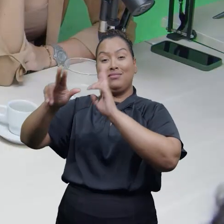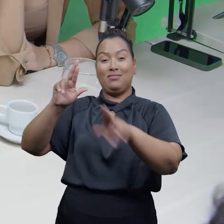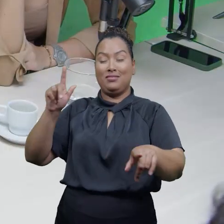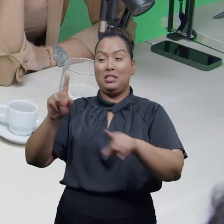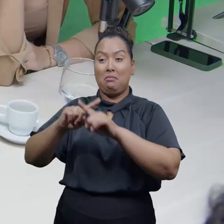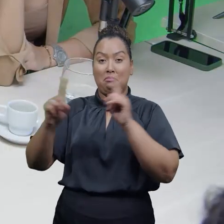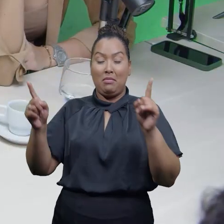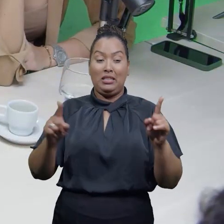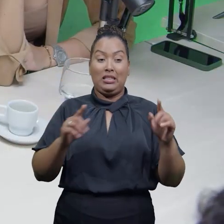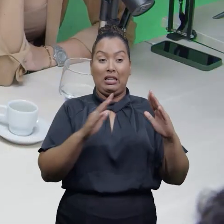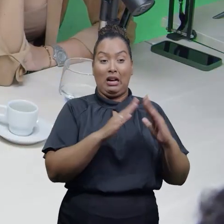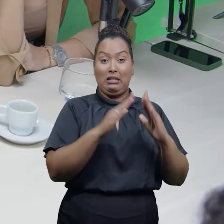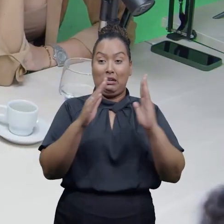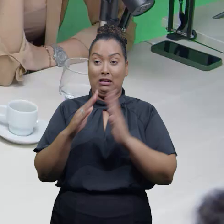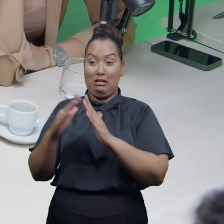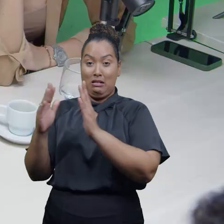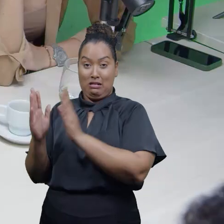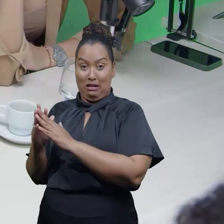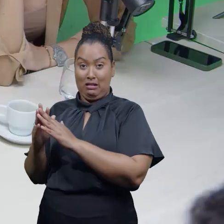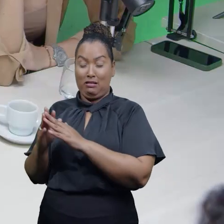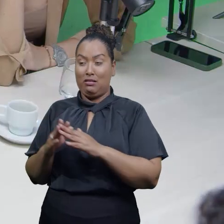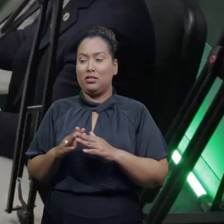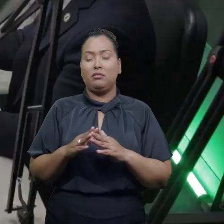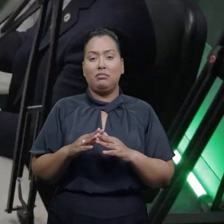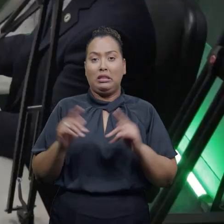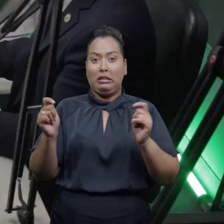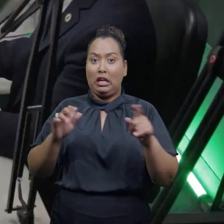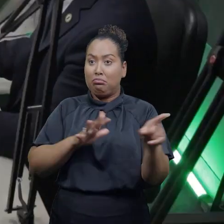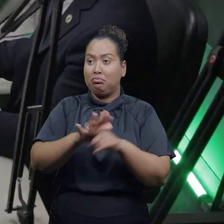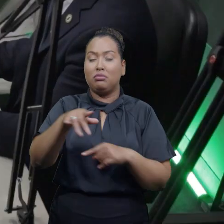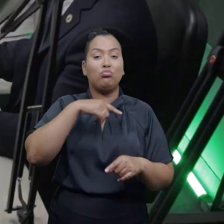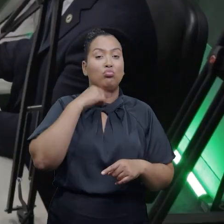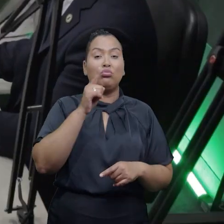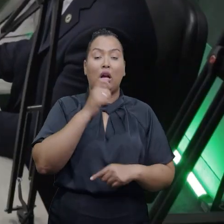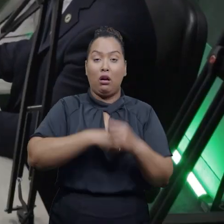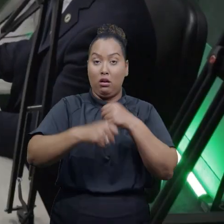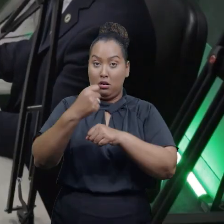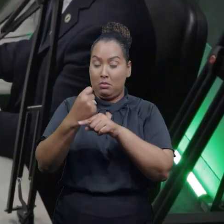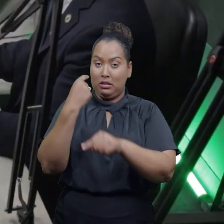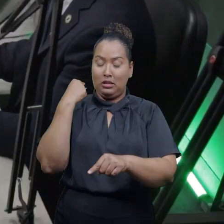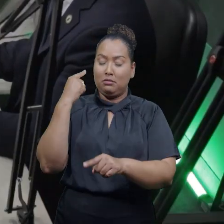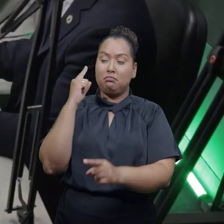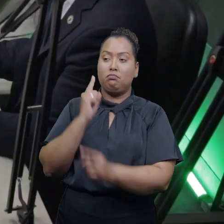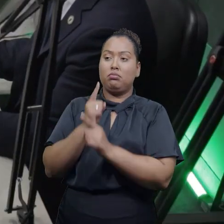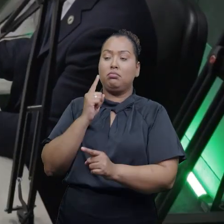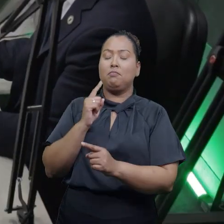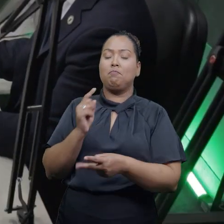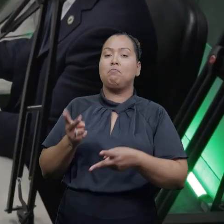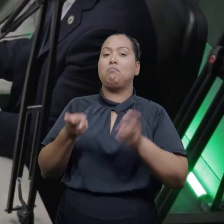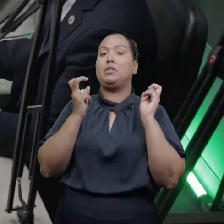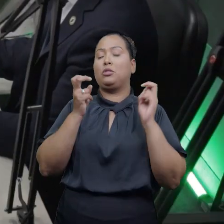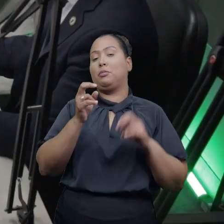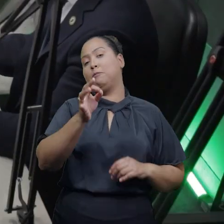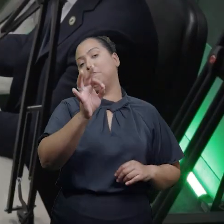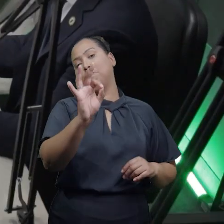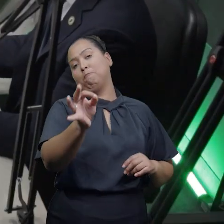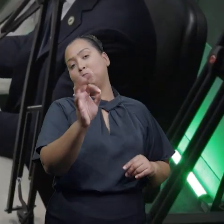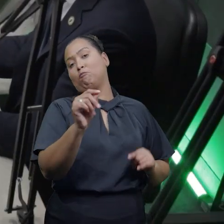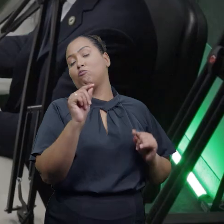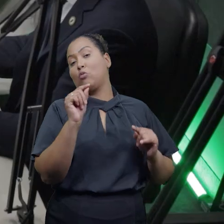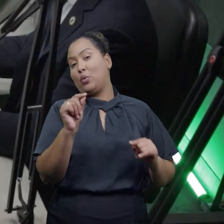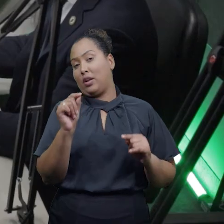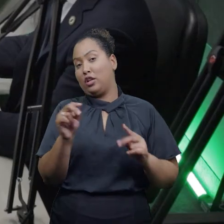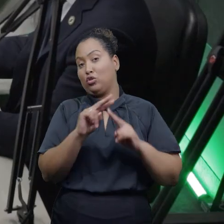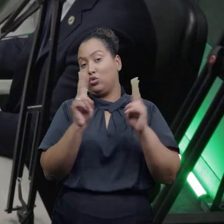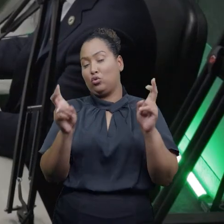Mas essa insuficiência até ficou bastante evidente no final do ano passado, né? Que nós precisamos ter uma atuação muito